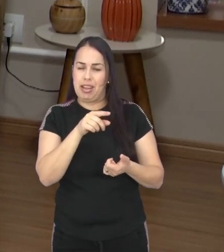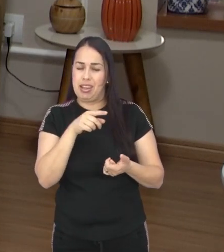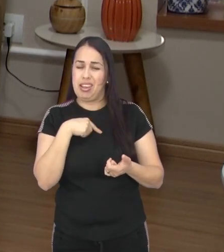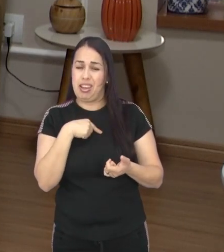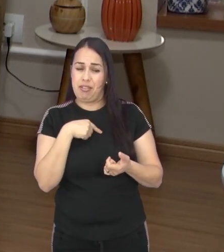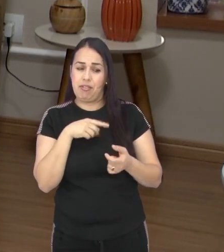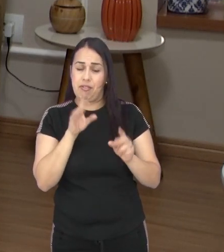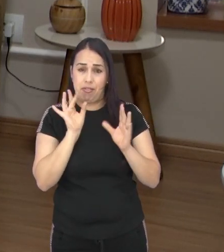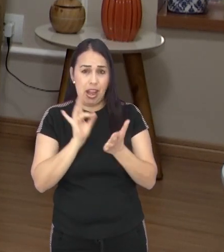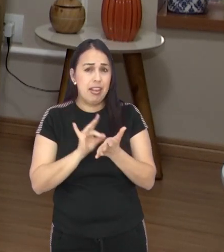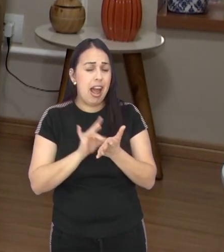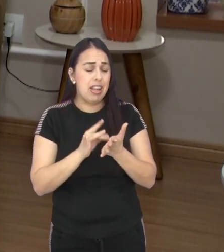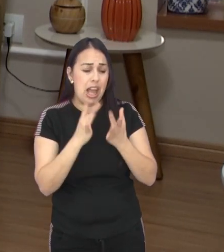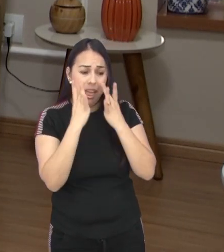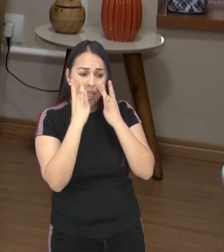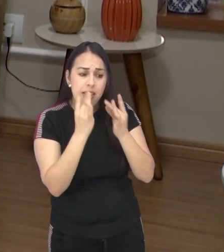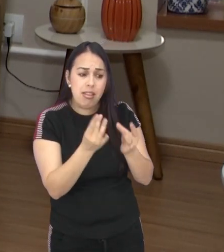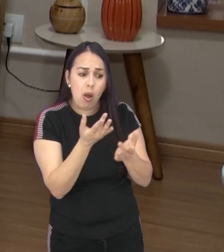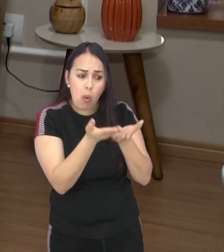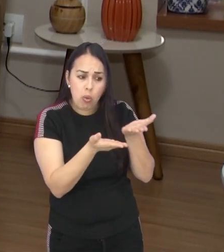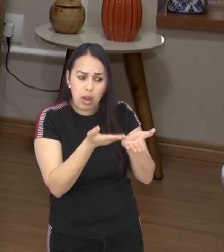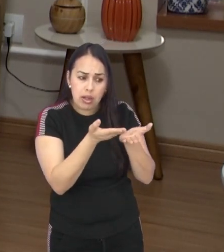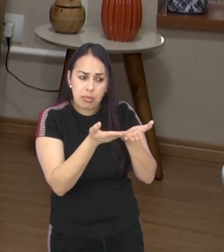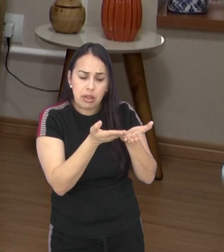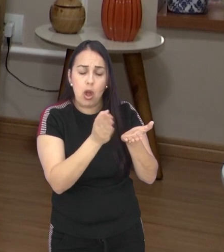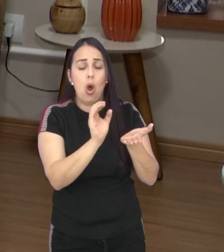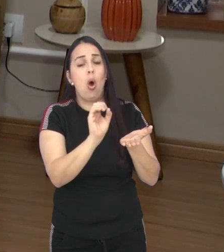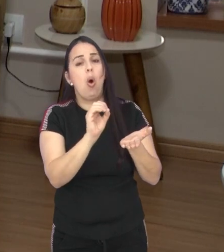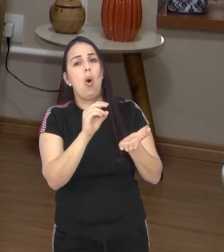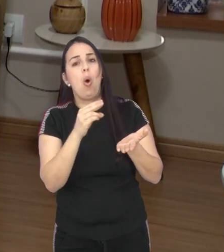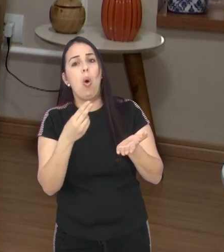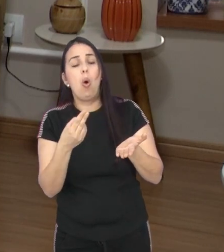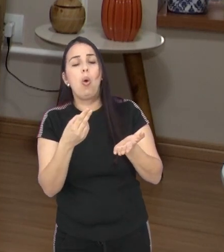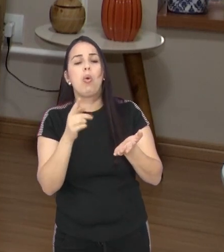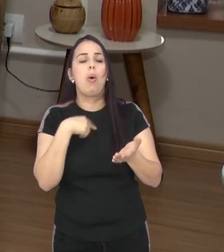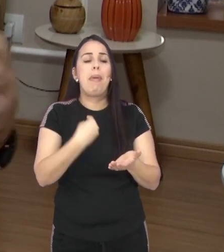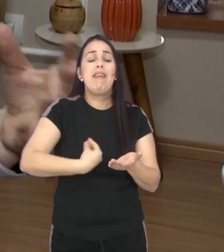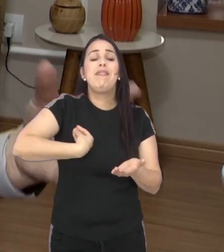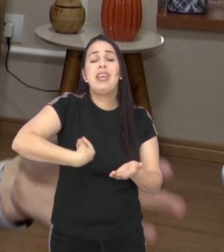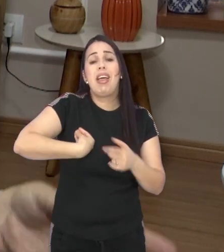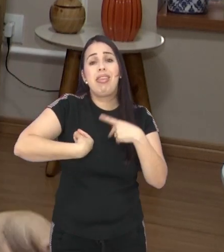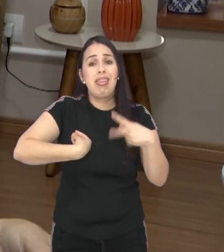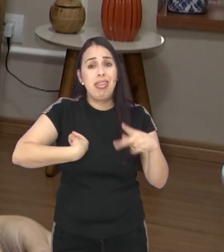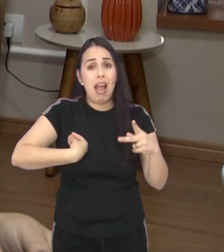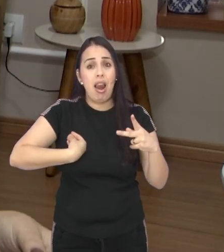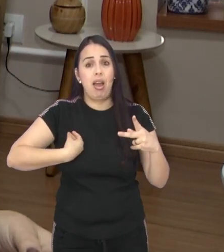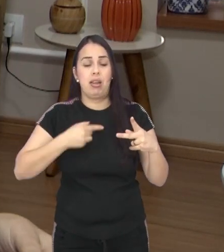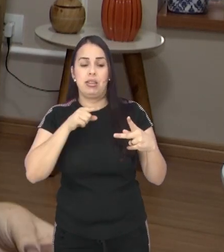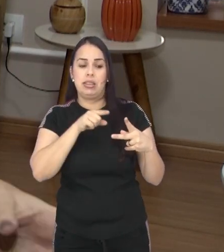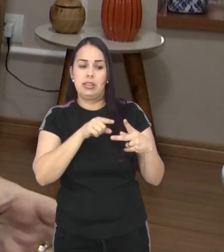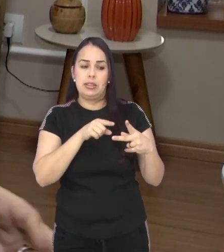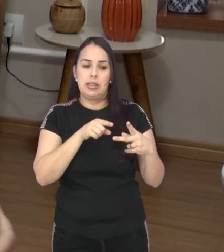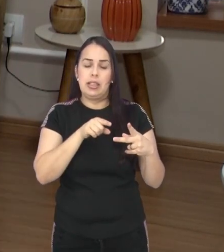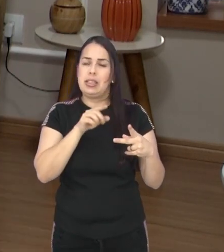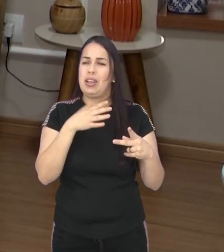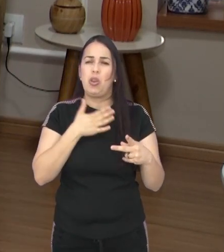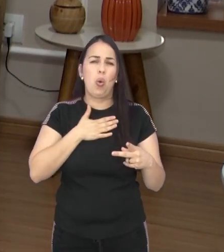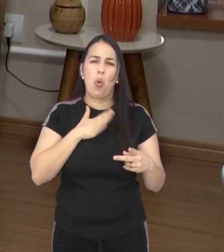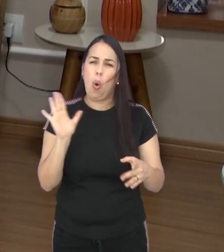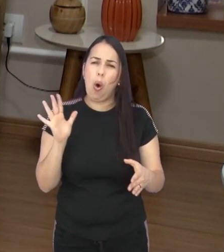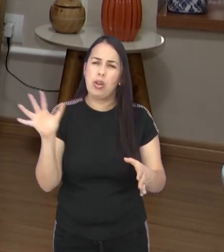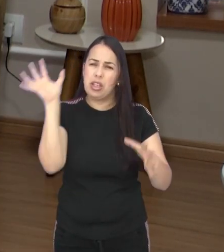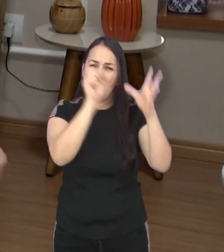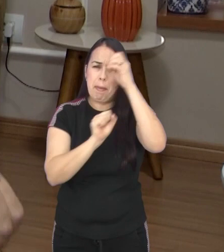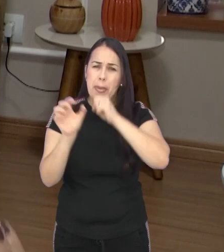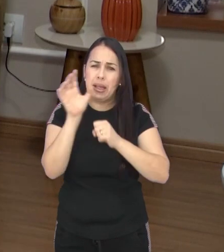se questionar, será que eu estou dando a atenção necessária para essa criança? Como é o mundo dela? Será que ela não está